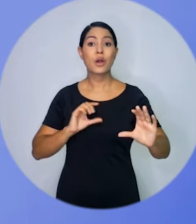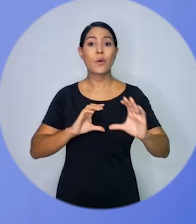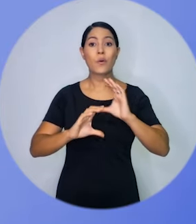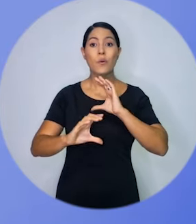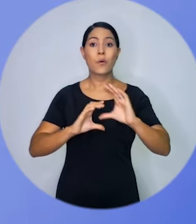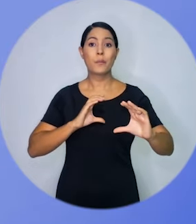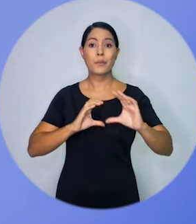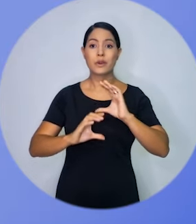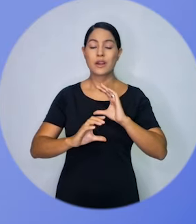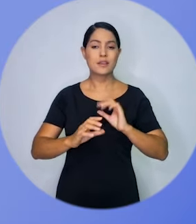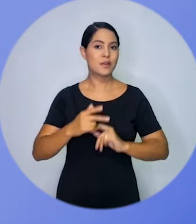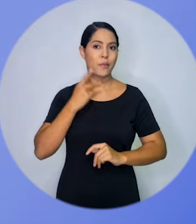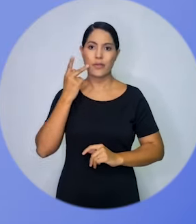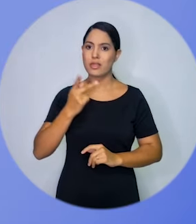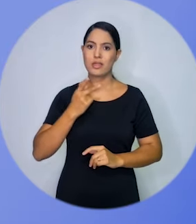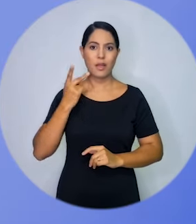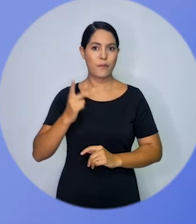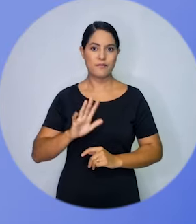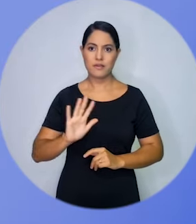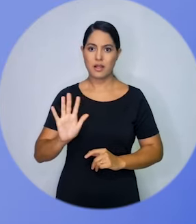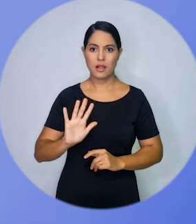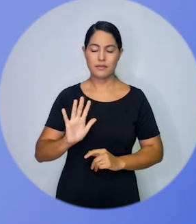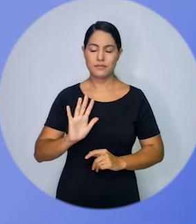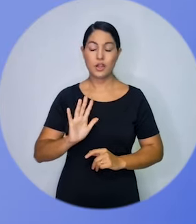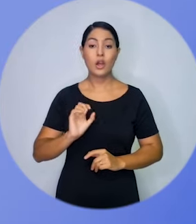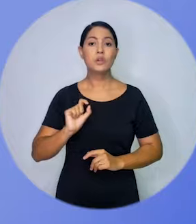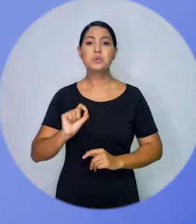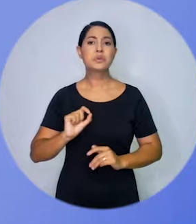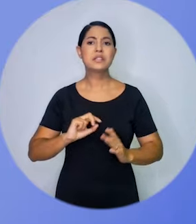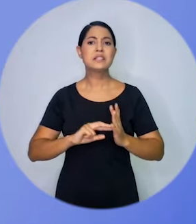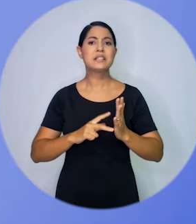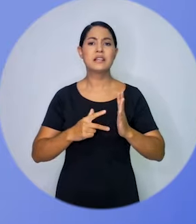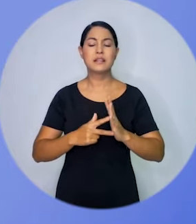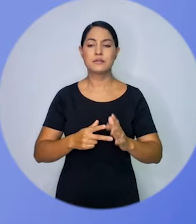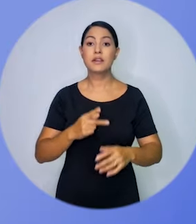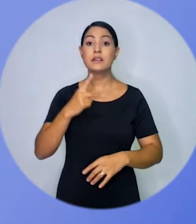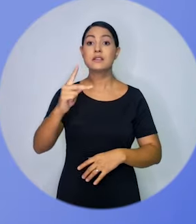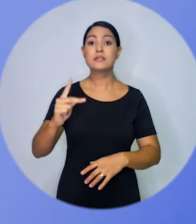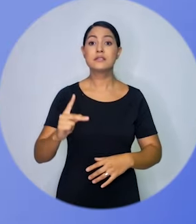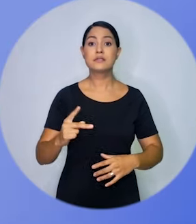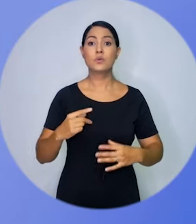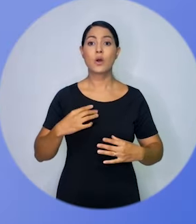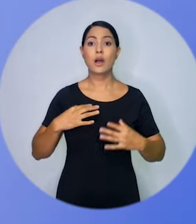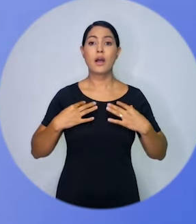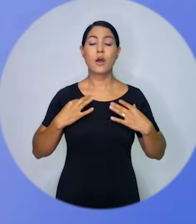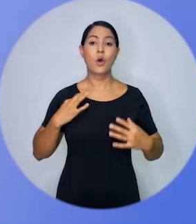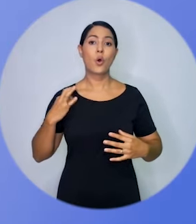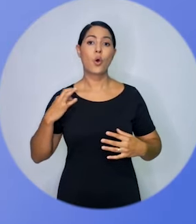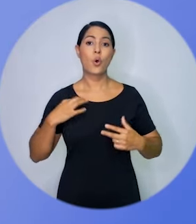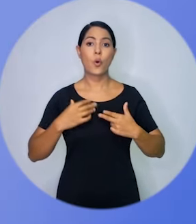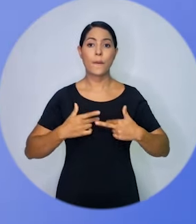outros 93% diz respeito à comunicação não verbal, ou seja,